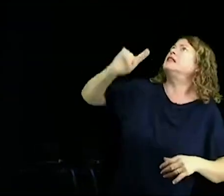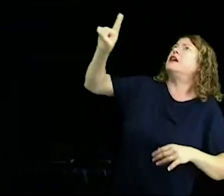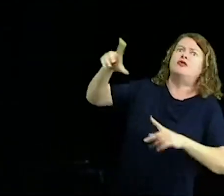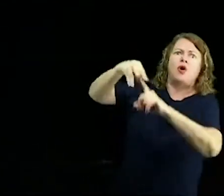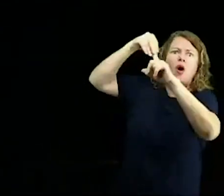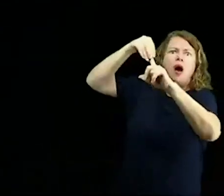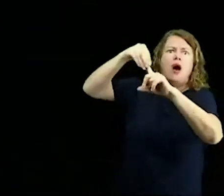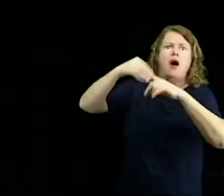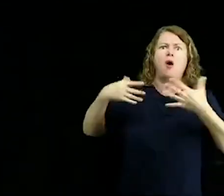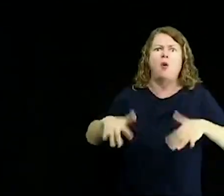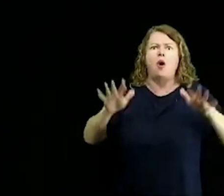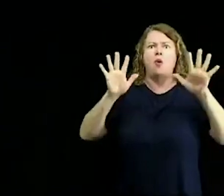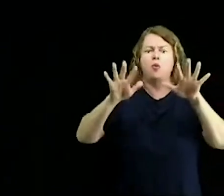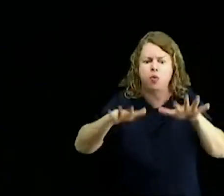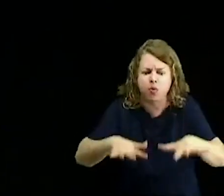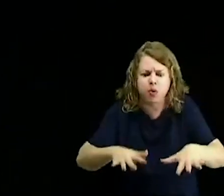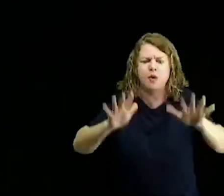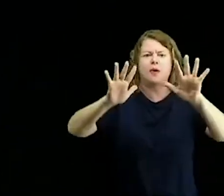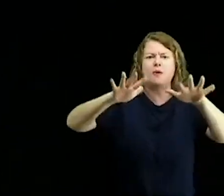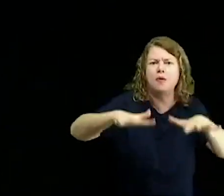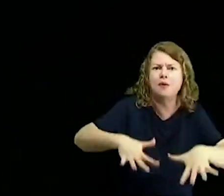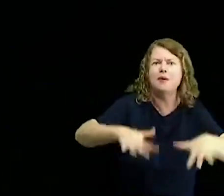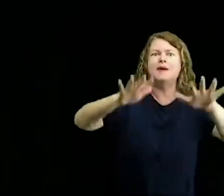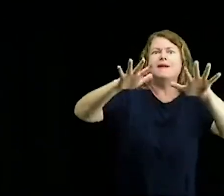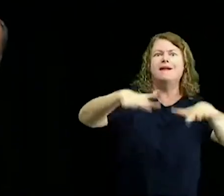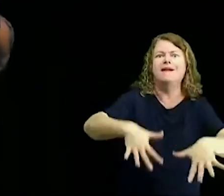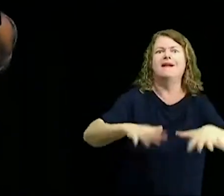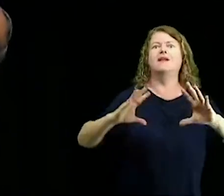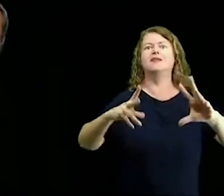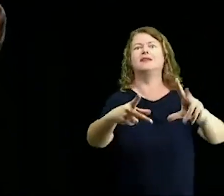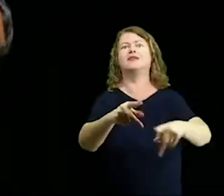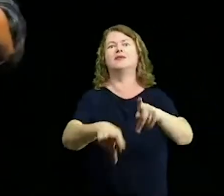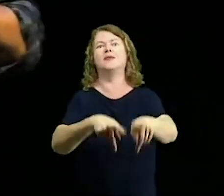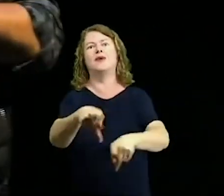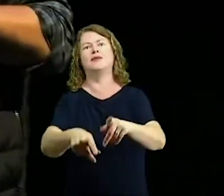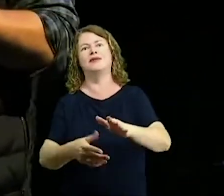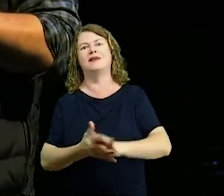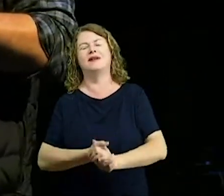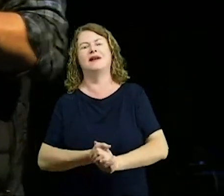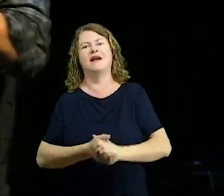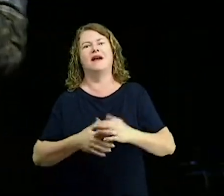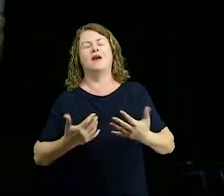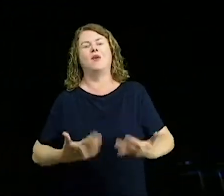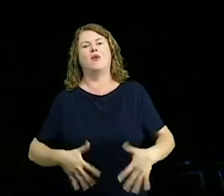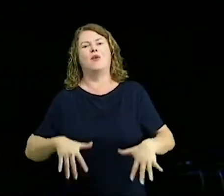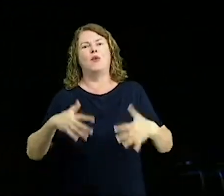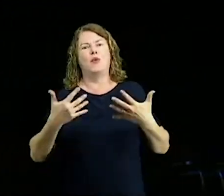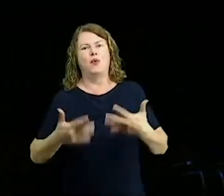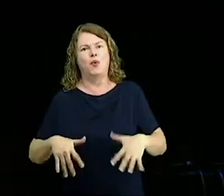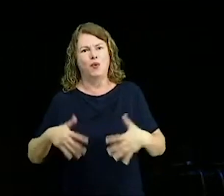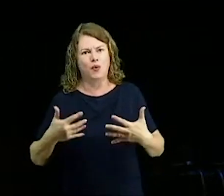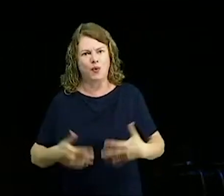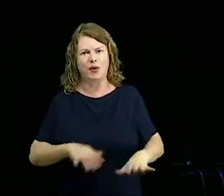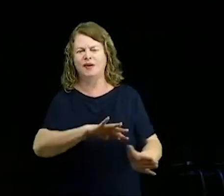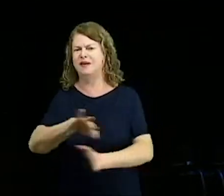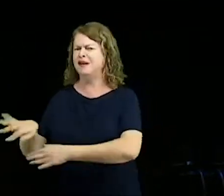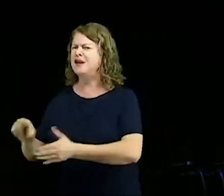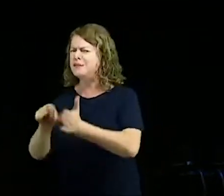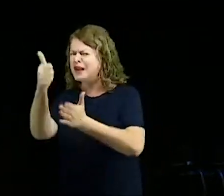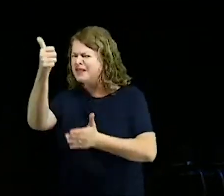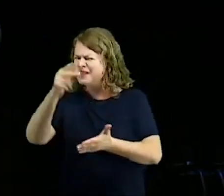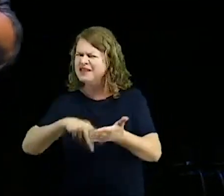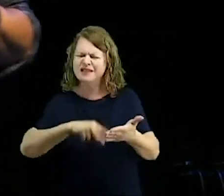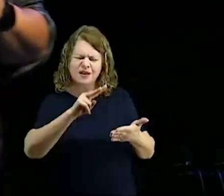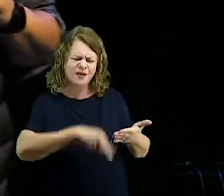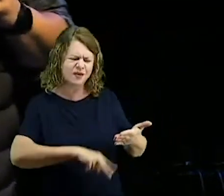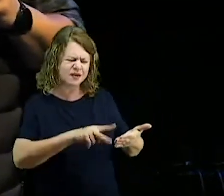história que, a primeira vez que eu li, para mim não fez muito sentido. Mas à medida com que você